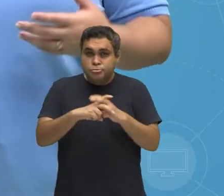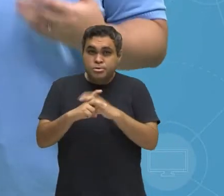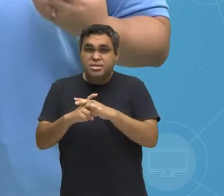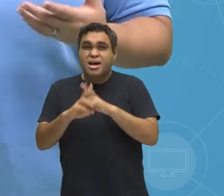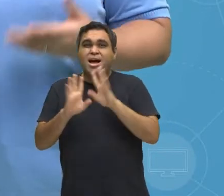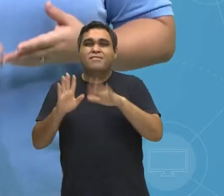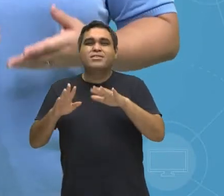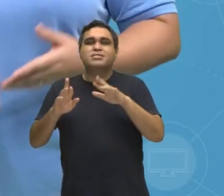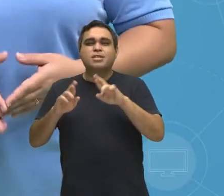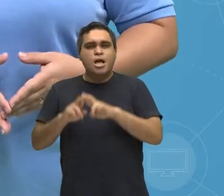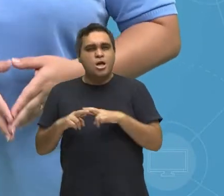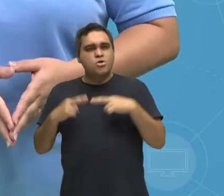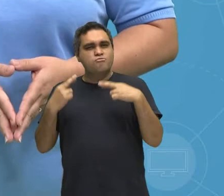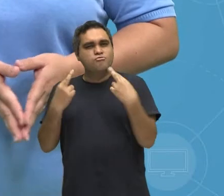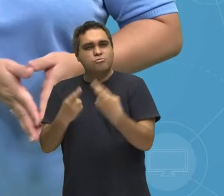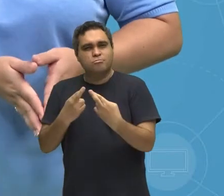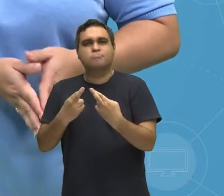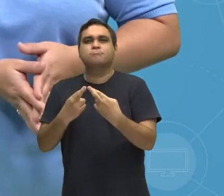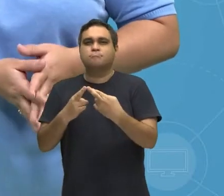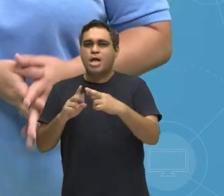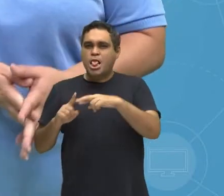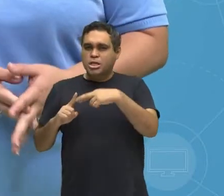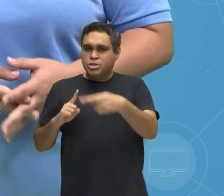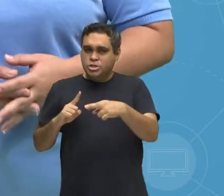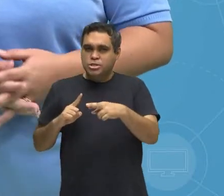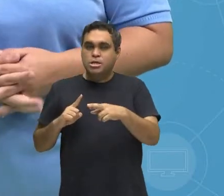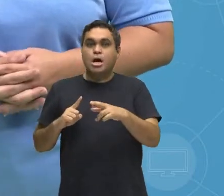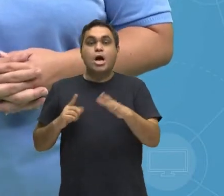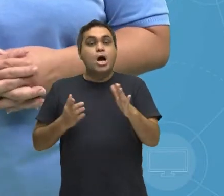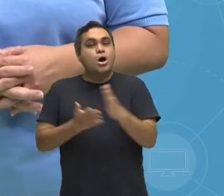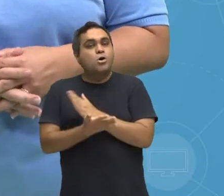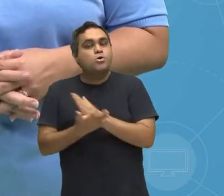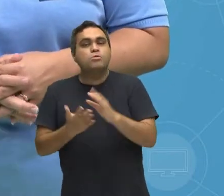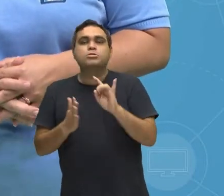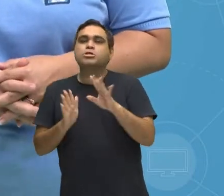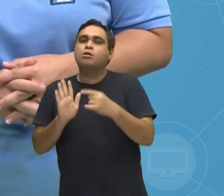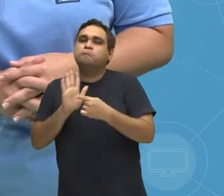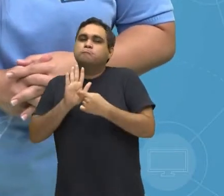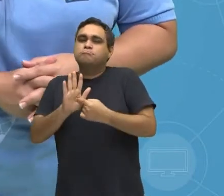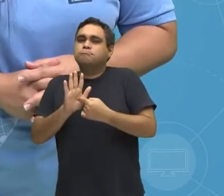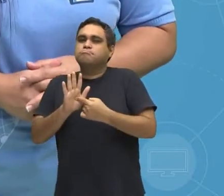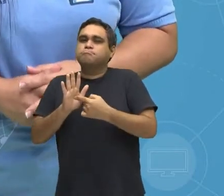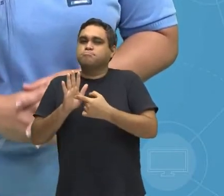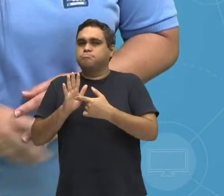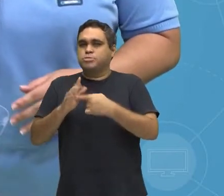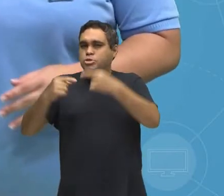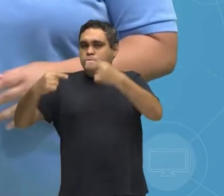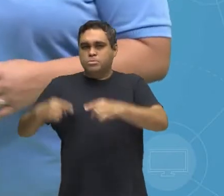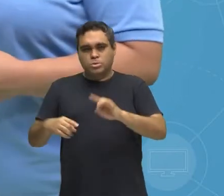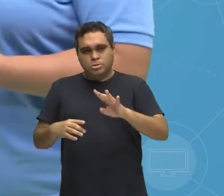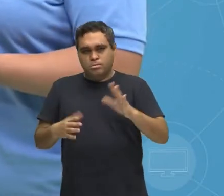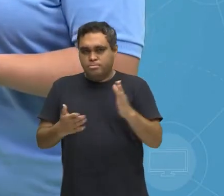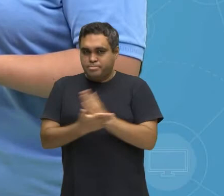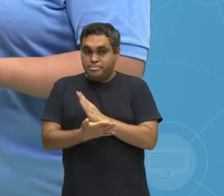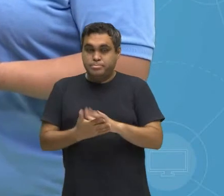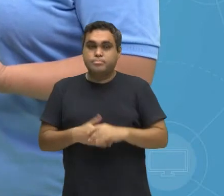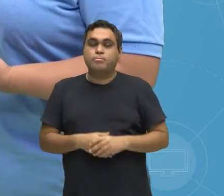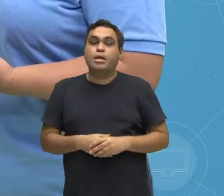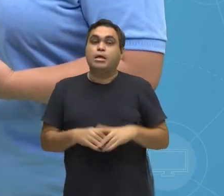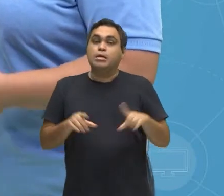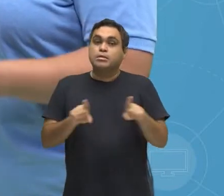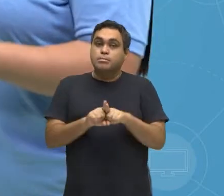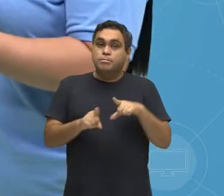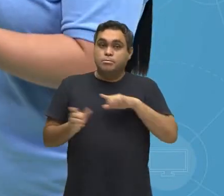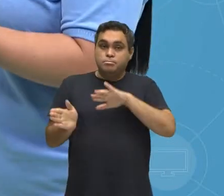para demonstração também. Bem interessante, vale a pena conferir cada uma delas. Prosseguindo, nós temos a